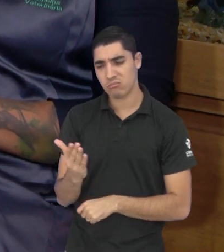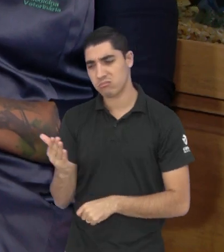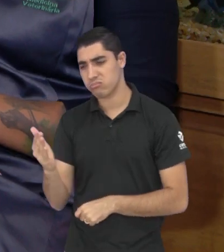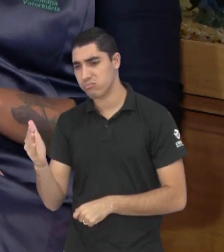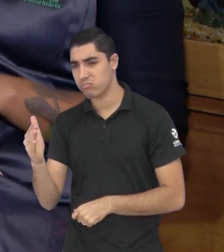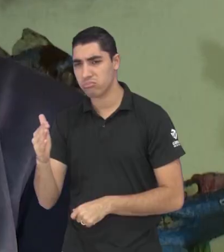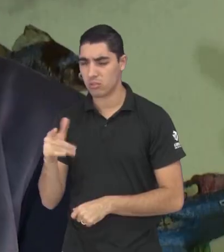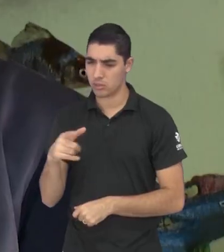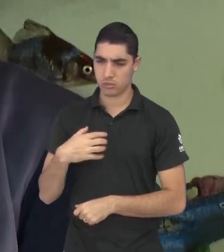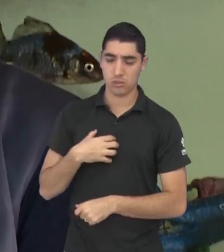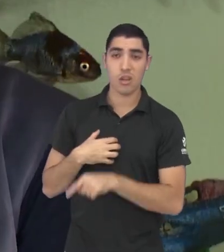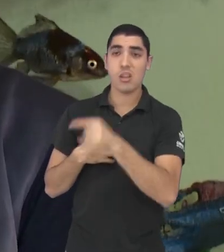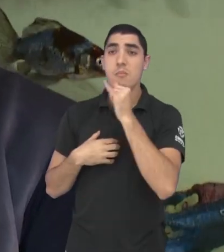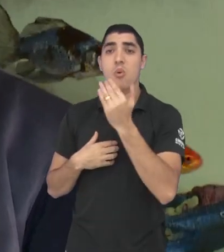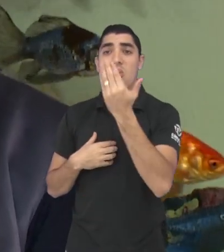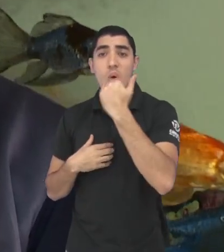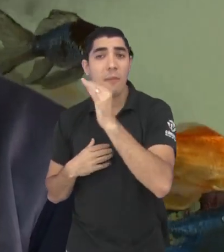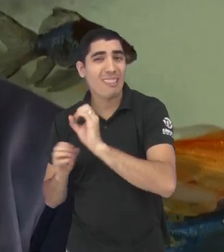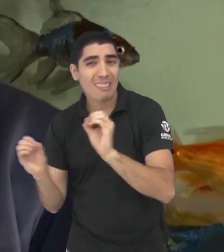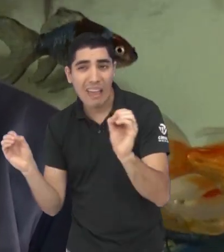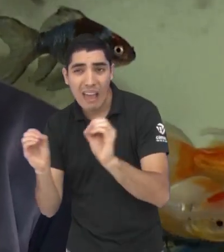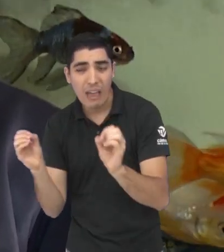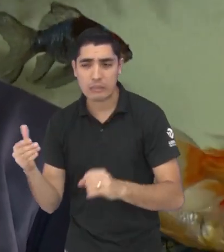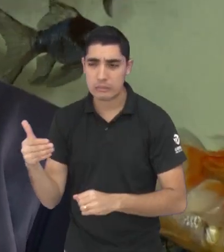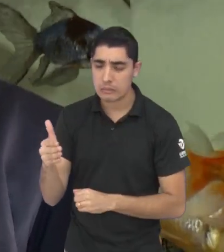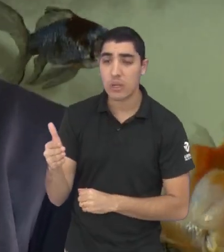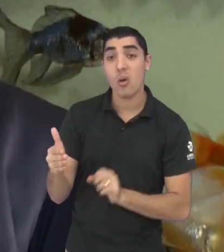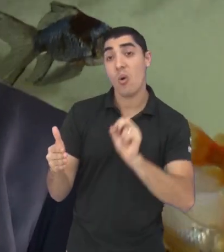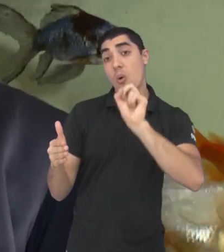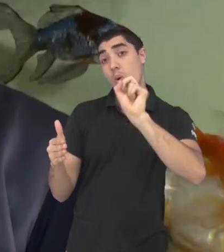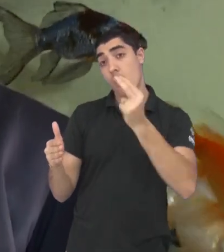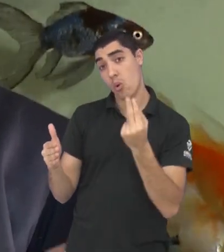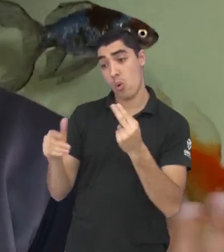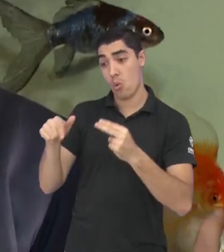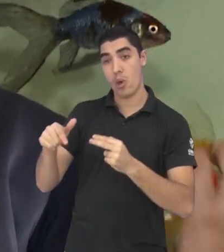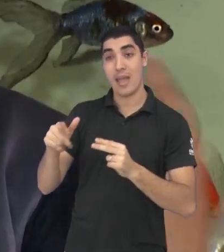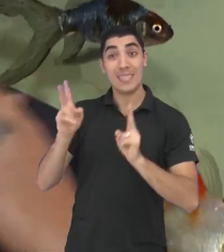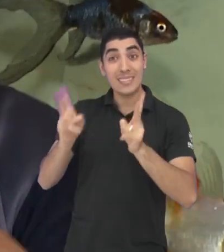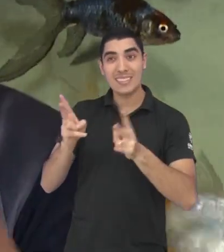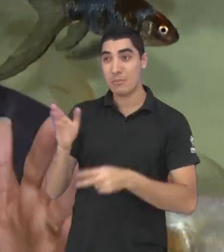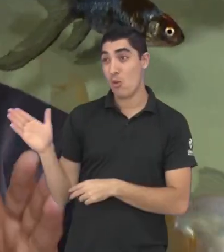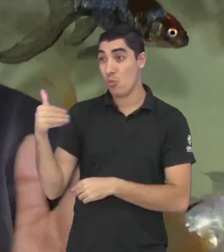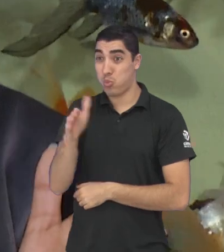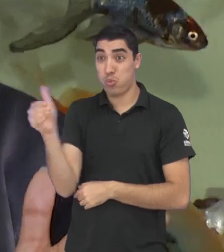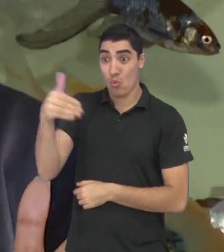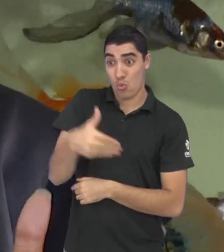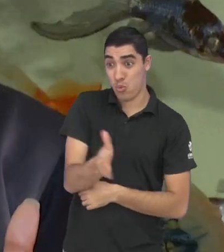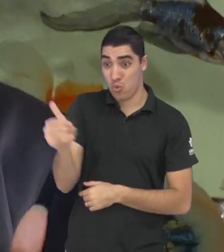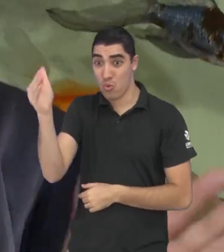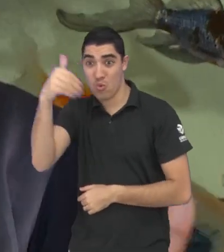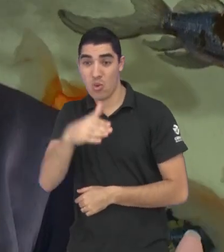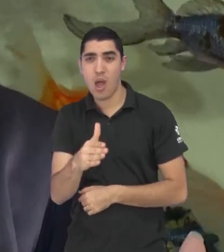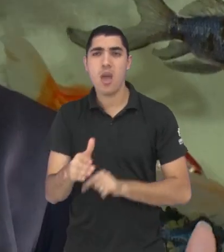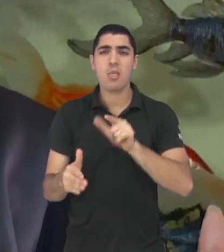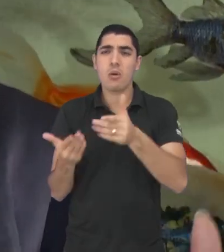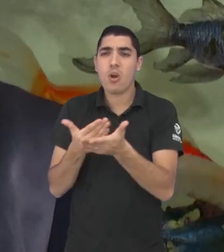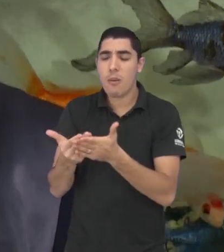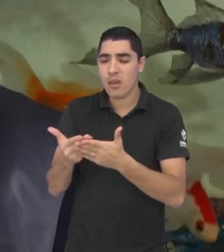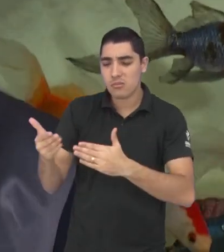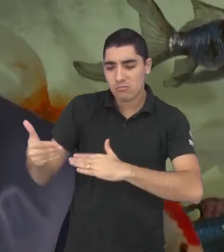é um sinal. Ele para de comer, ou então é uma espécie que na realidade nada muito no aquário, mas ele